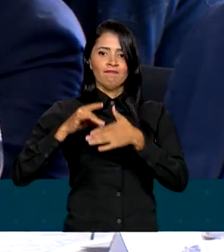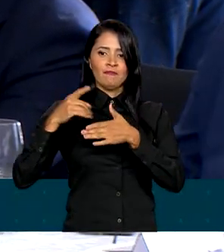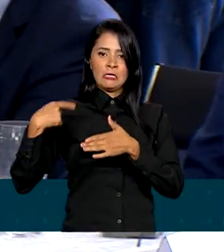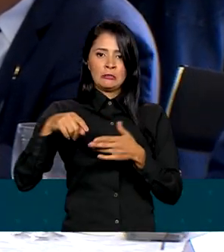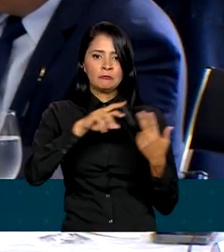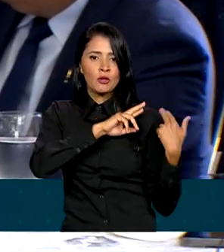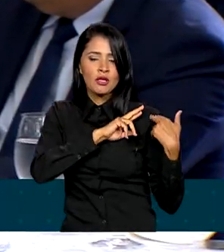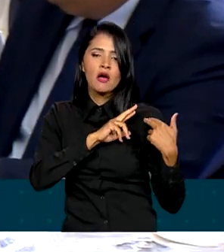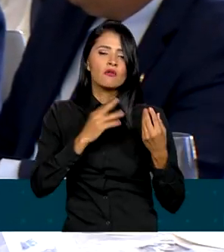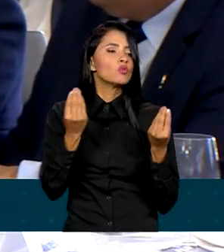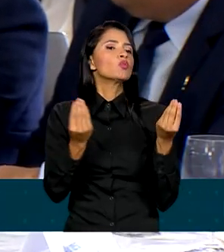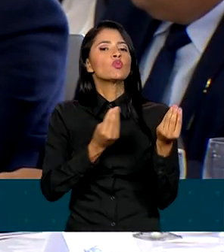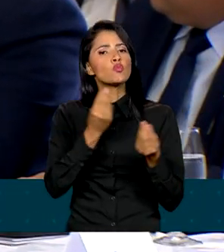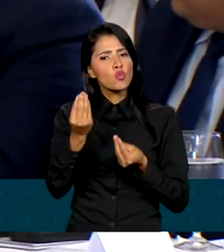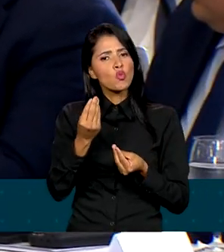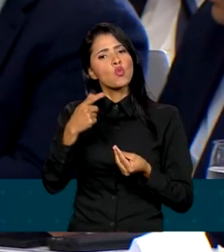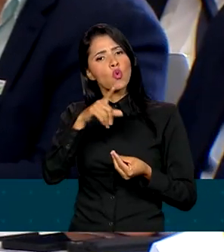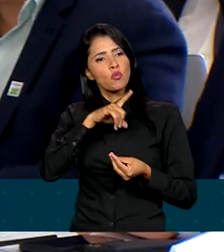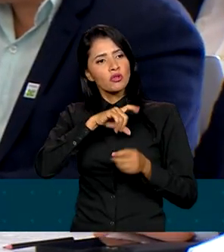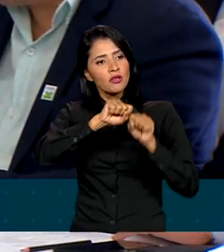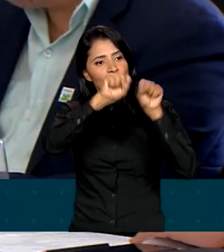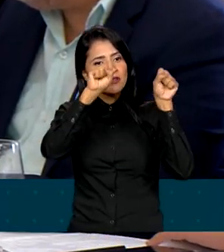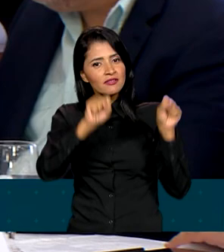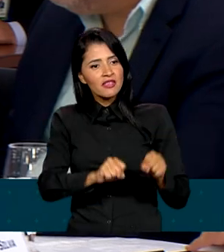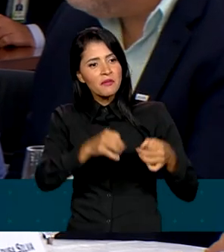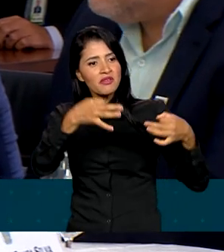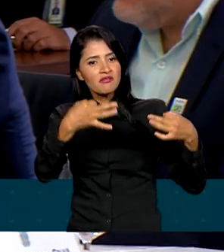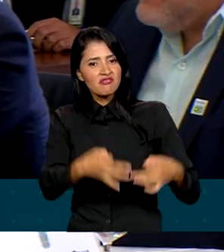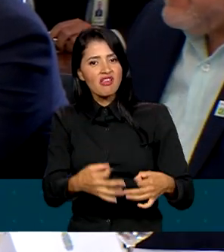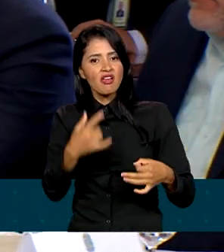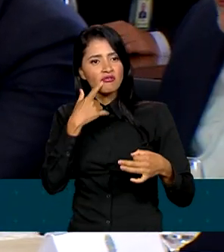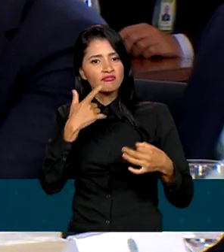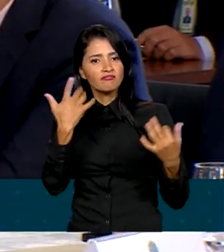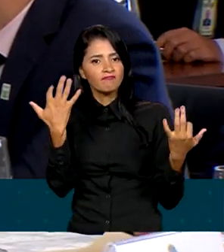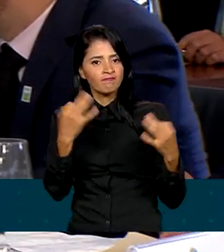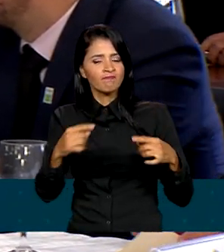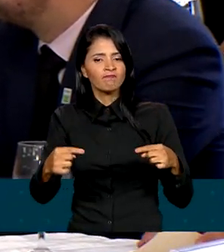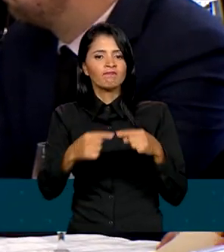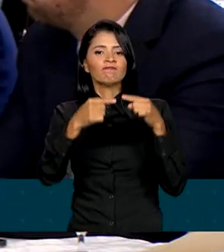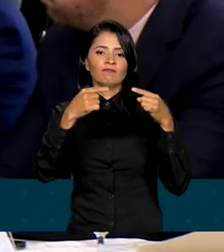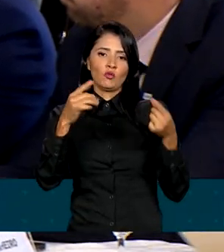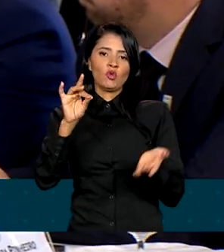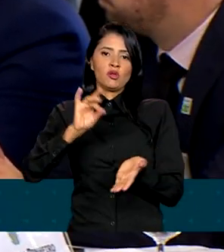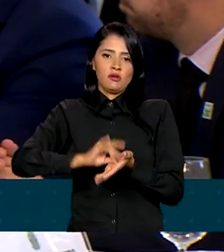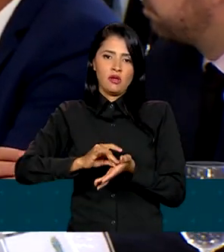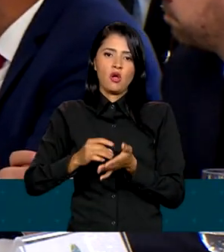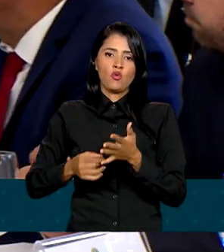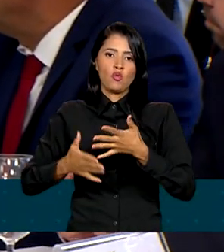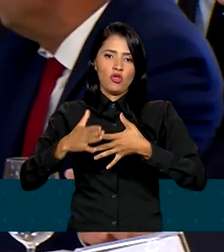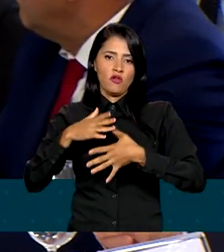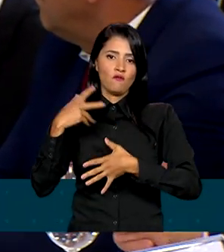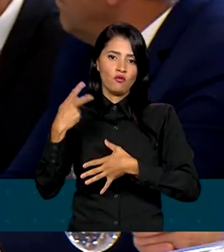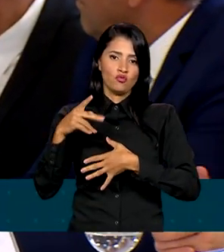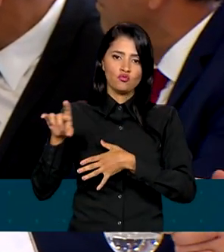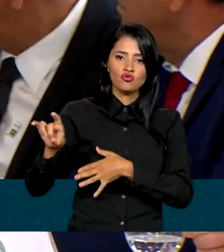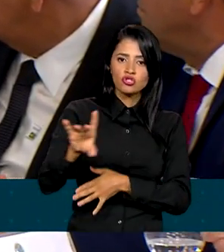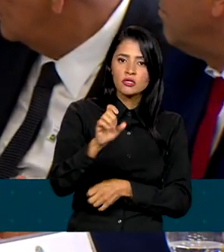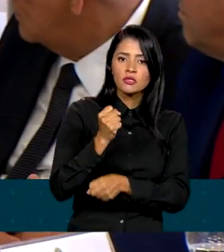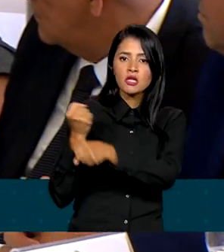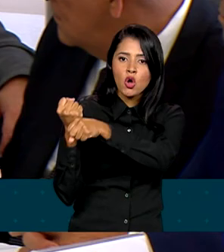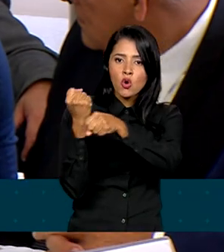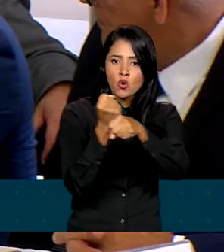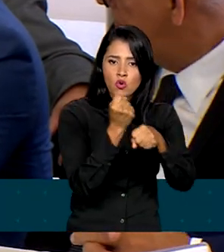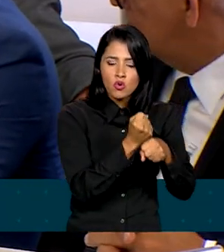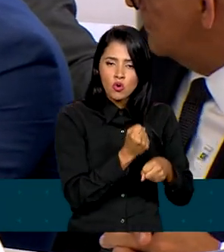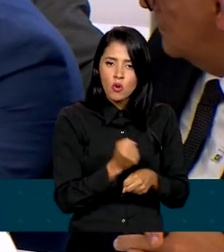não teria condições de fato, ter um sistema que refletisse completamente, na realidade, o estágio de cada obra. Então, foi um